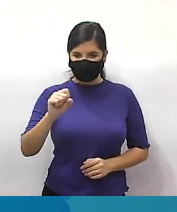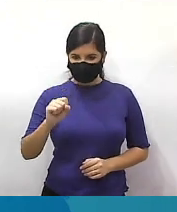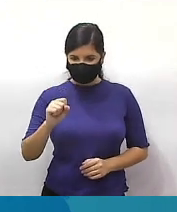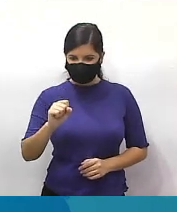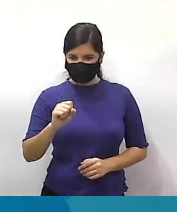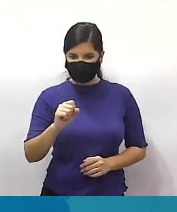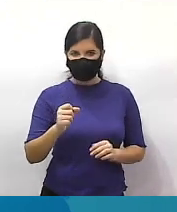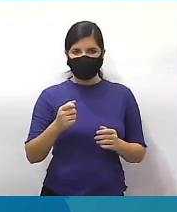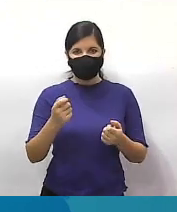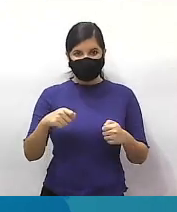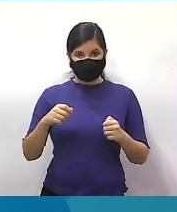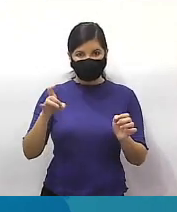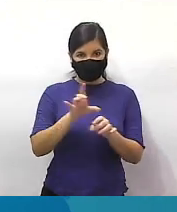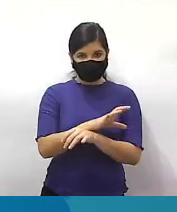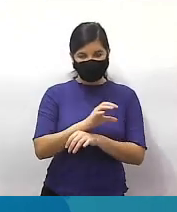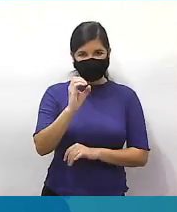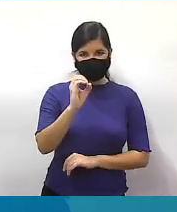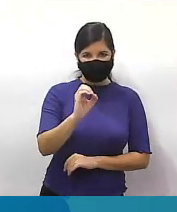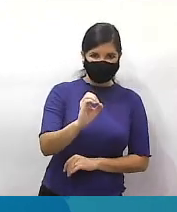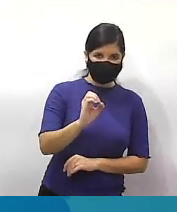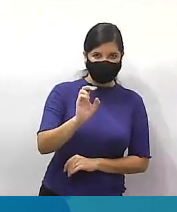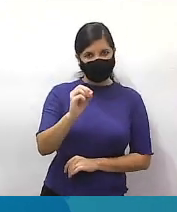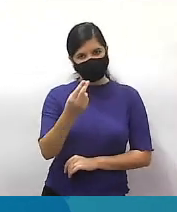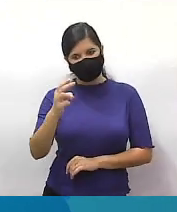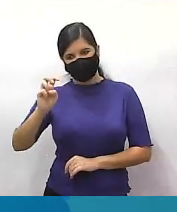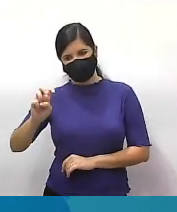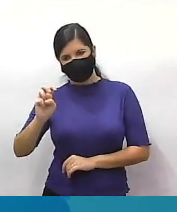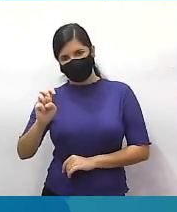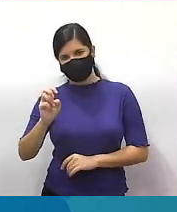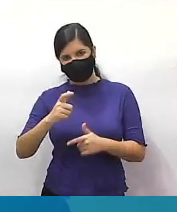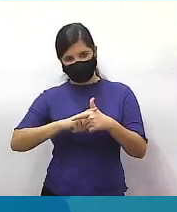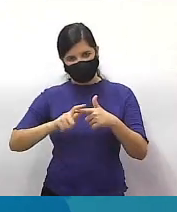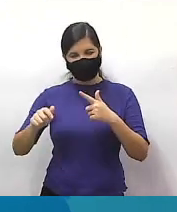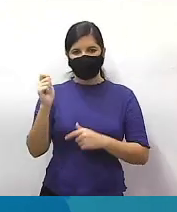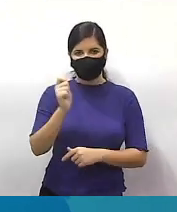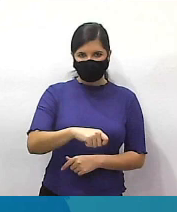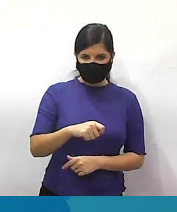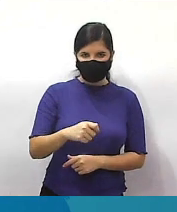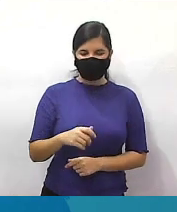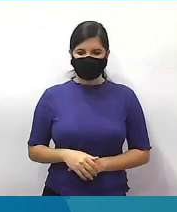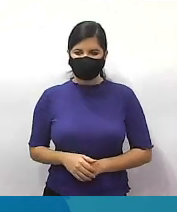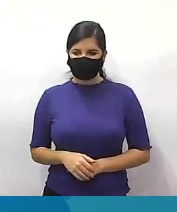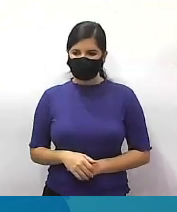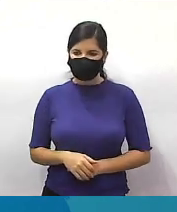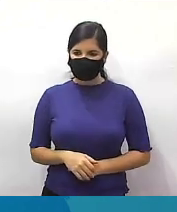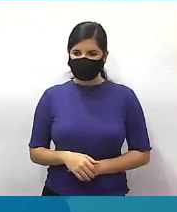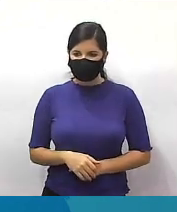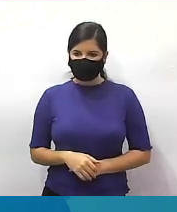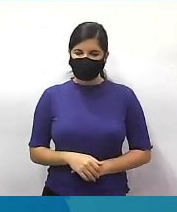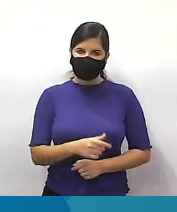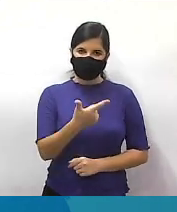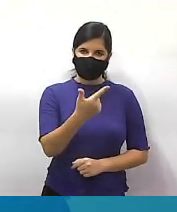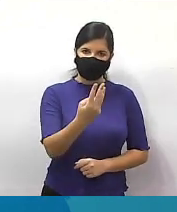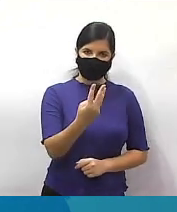dele tem que terminar em 0 ou em 5, tá? Para que seja múltiplo divisor do próprio 5. E aí, eu vou tirar